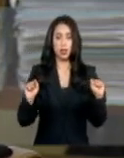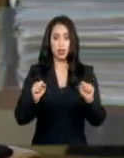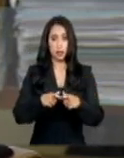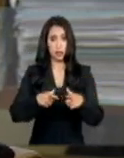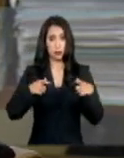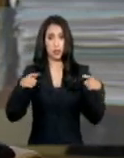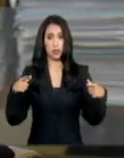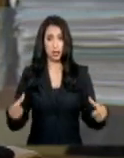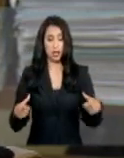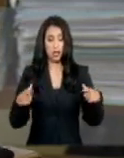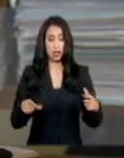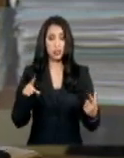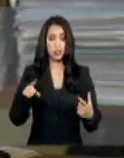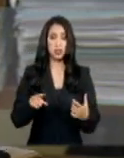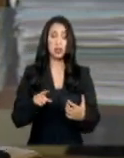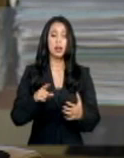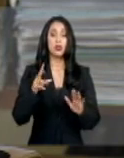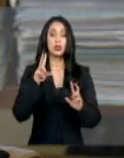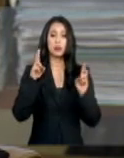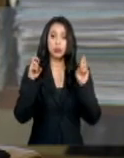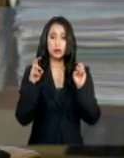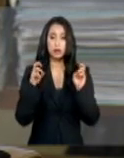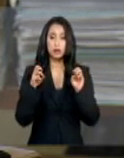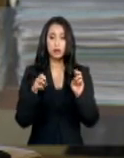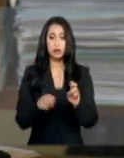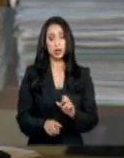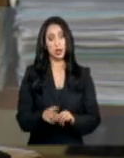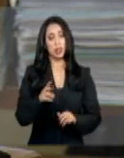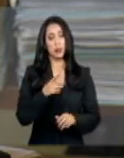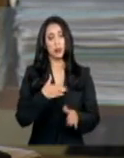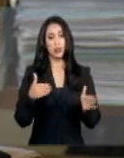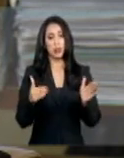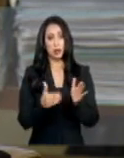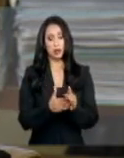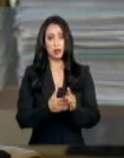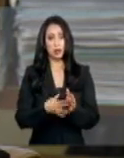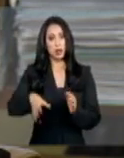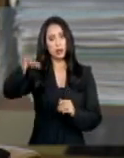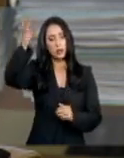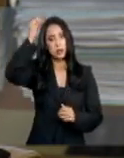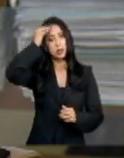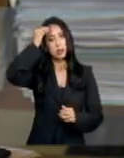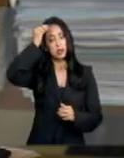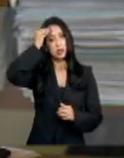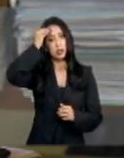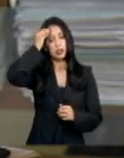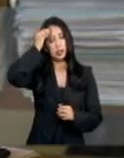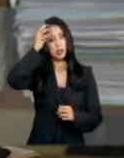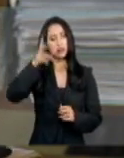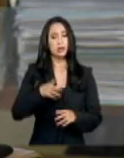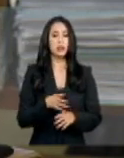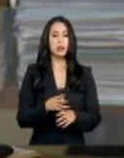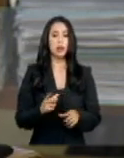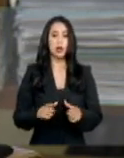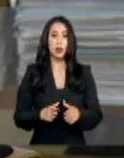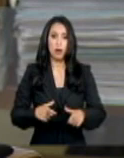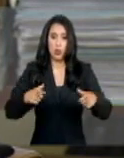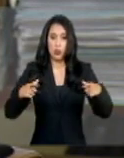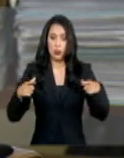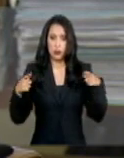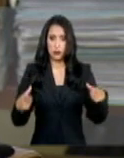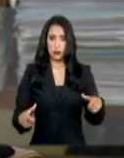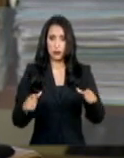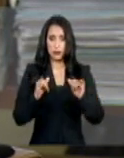desse dendo referente a presente demanda pois entendo que a eventual expansão da controvérsia